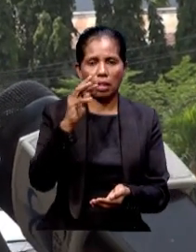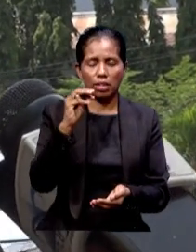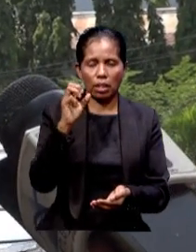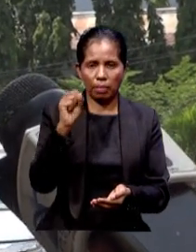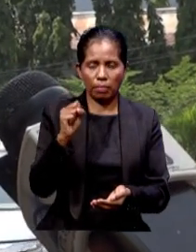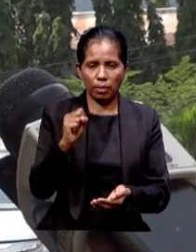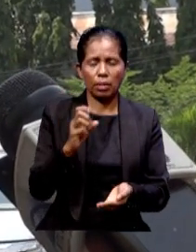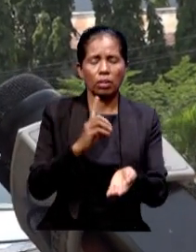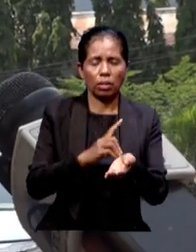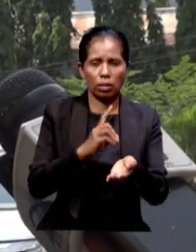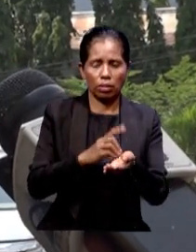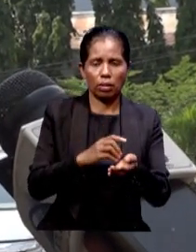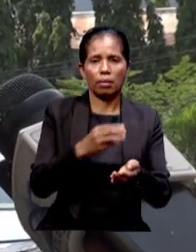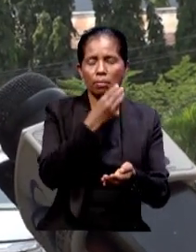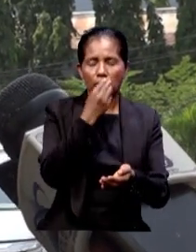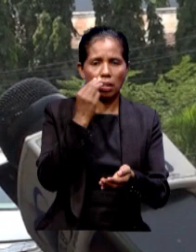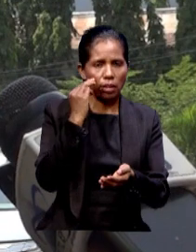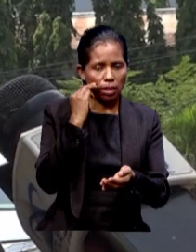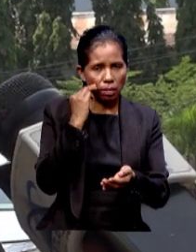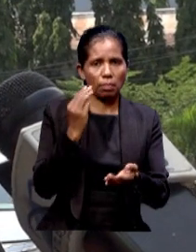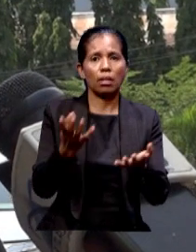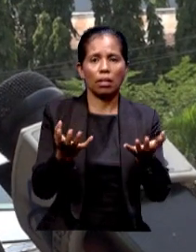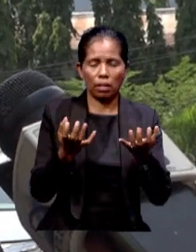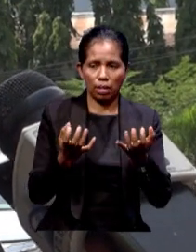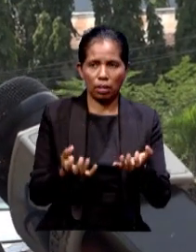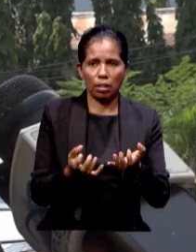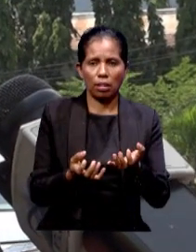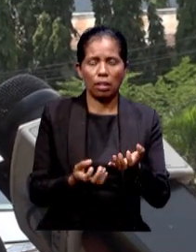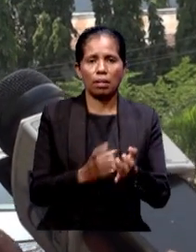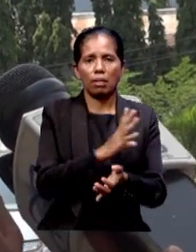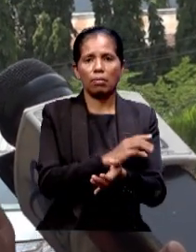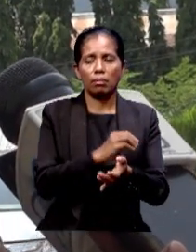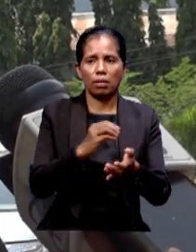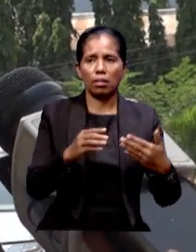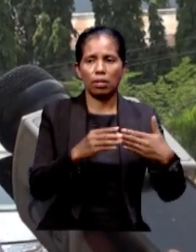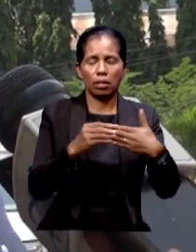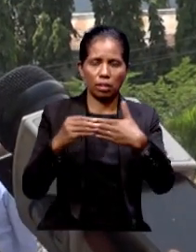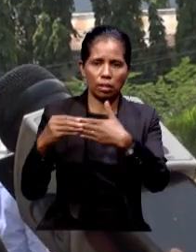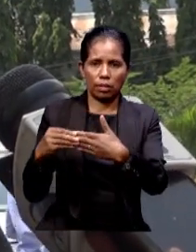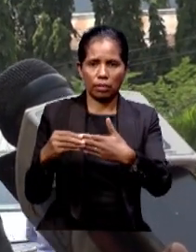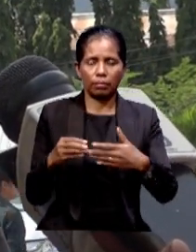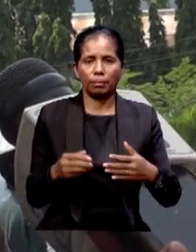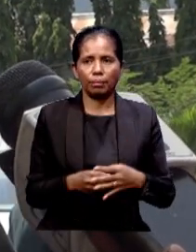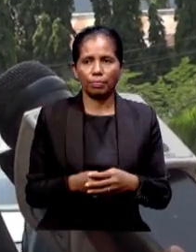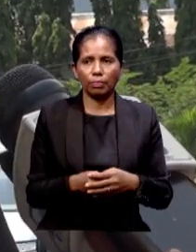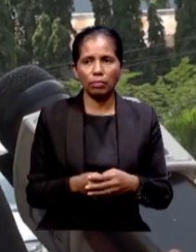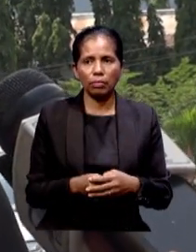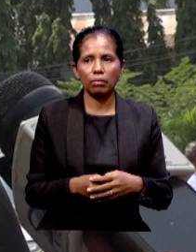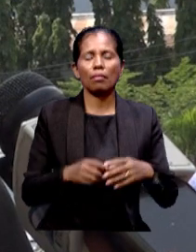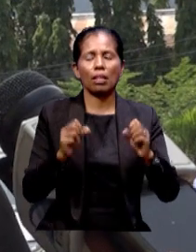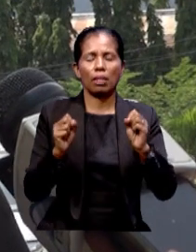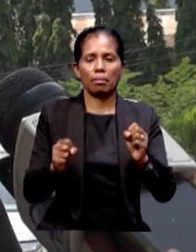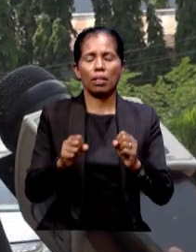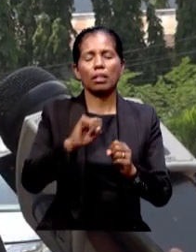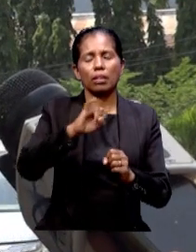Dr. Maria Alcatiri Rasik, makasai promotor ga, autor ba conceito